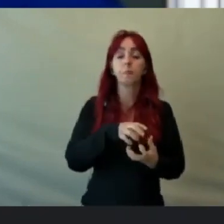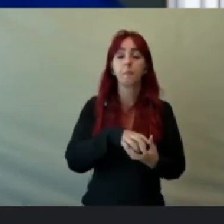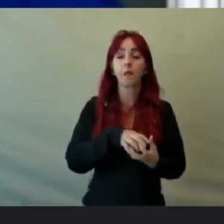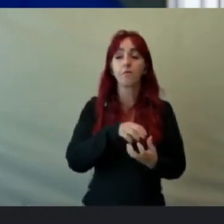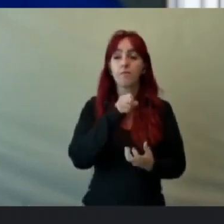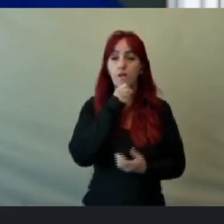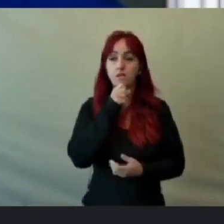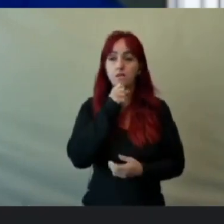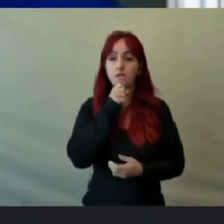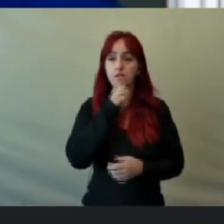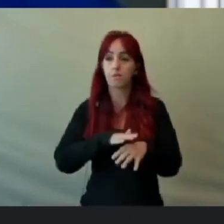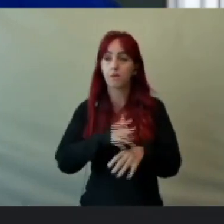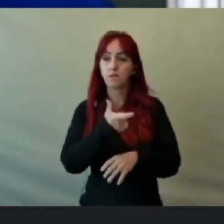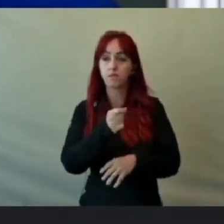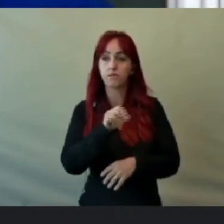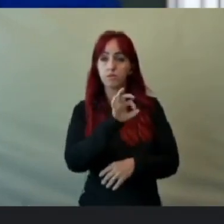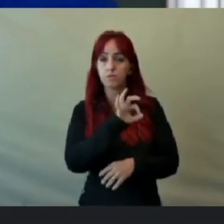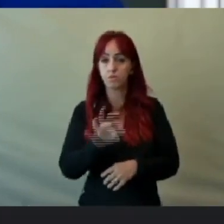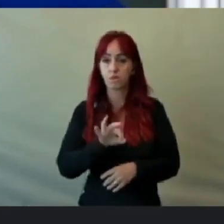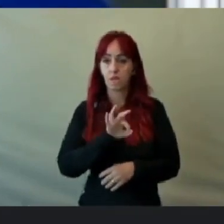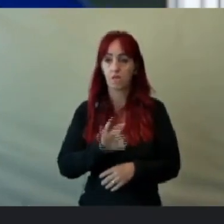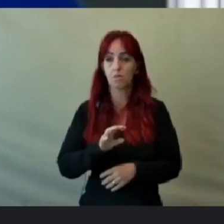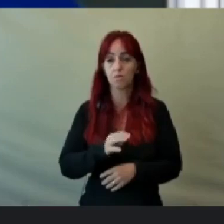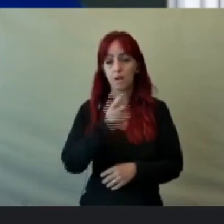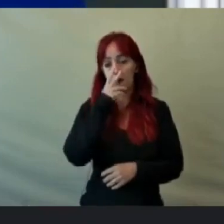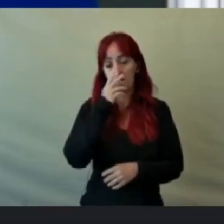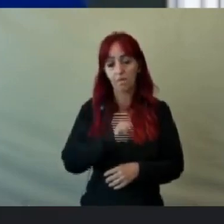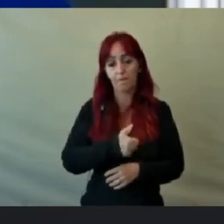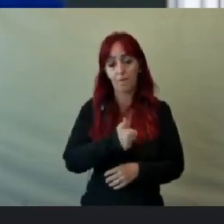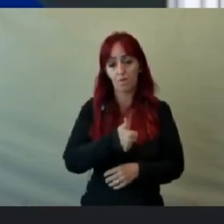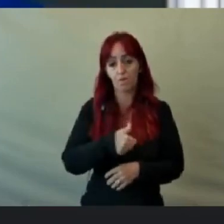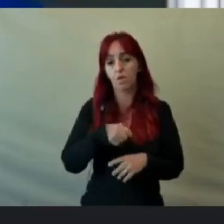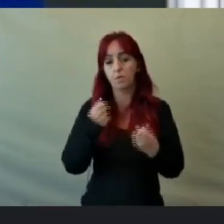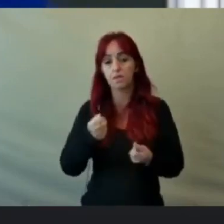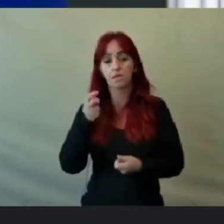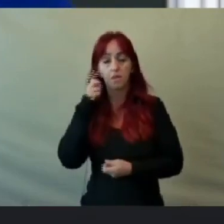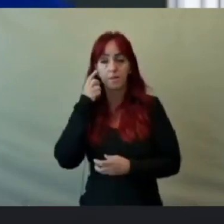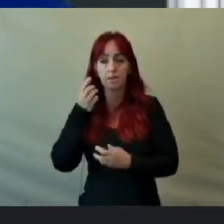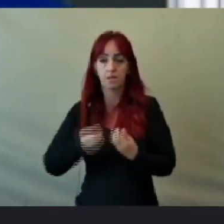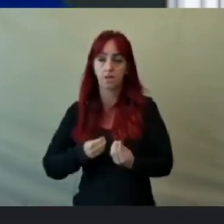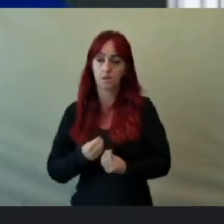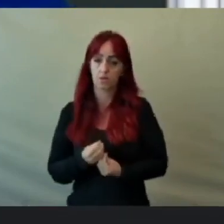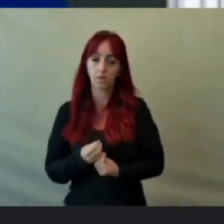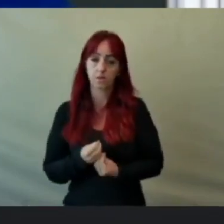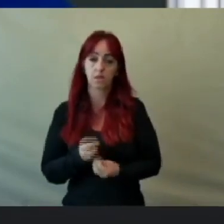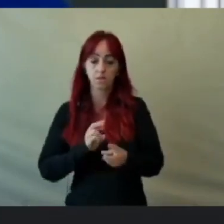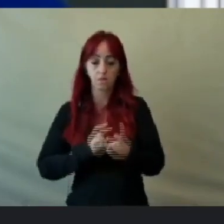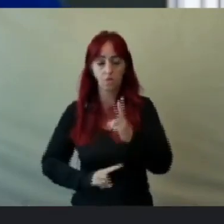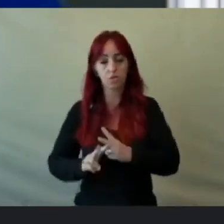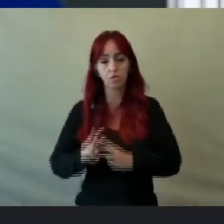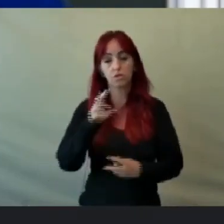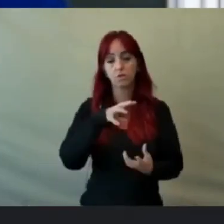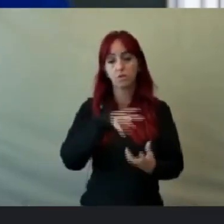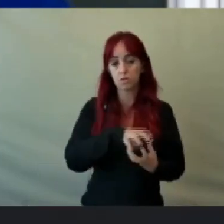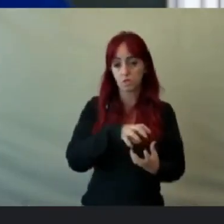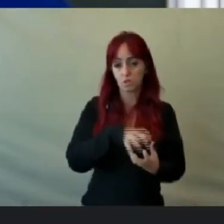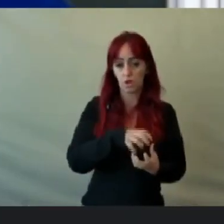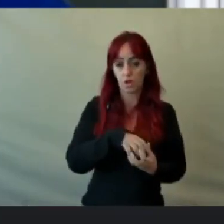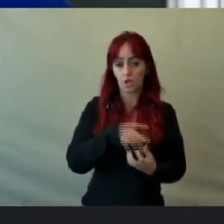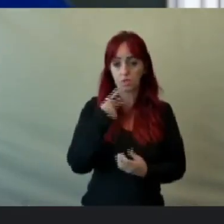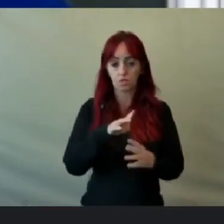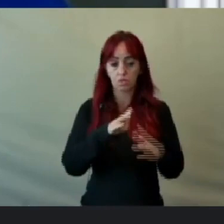a gente precisa pensar de medidas que mantenham esses idosos no seu território na sua identidade